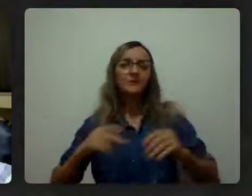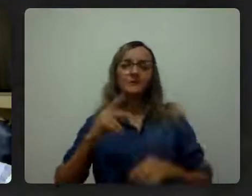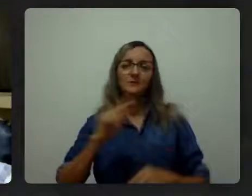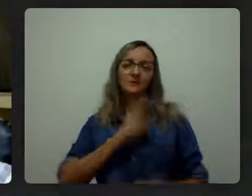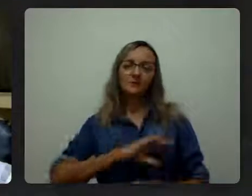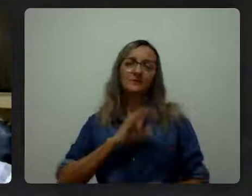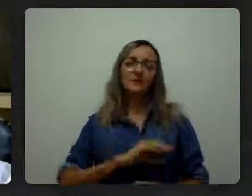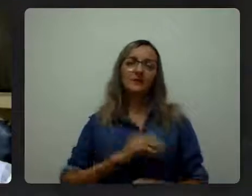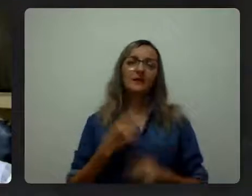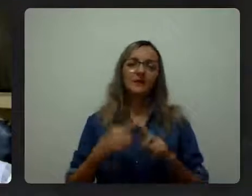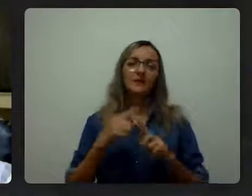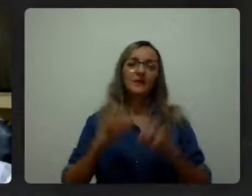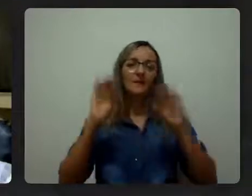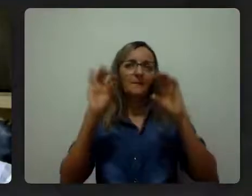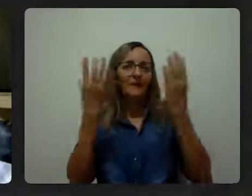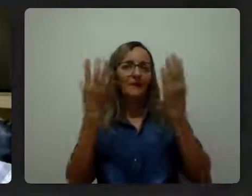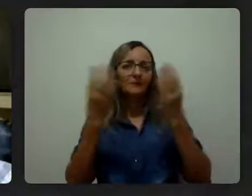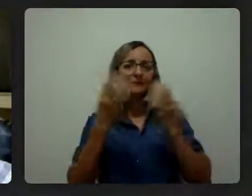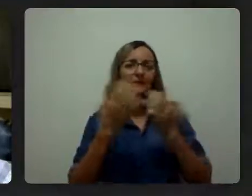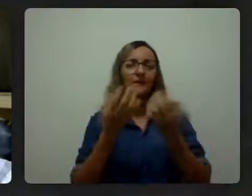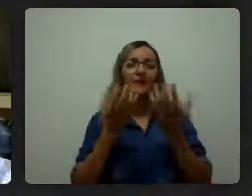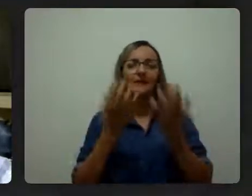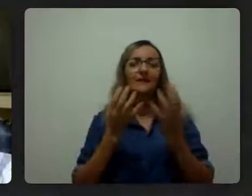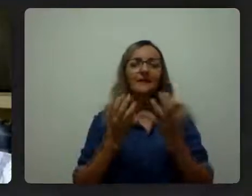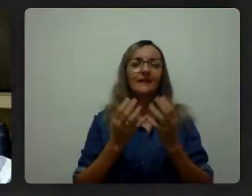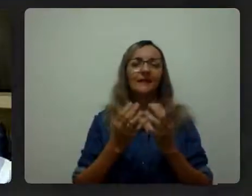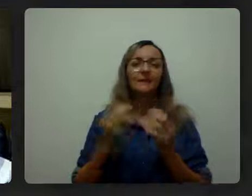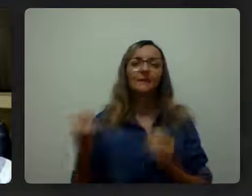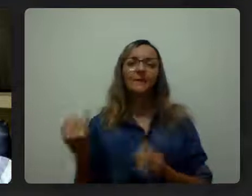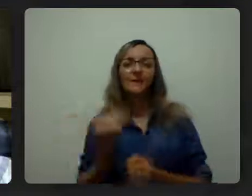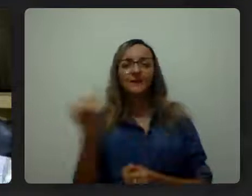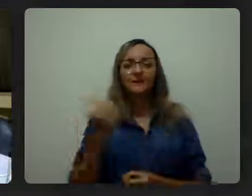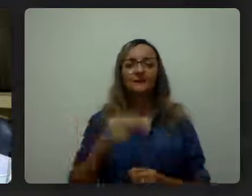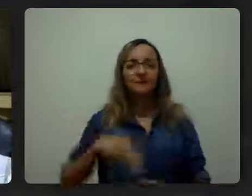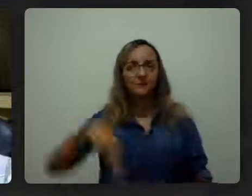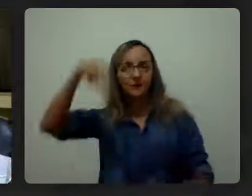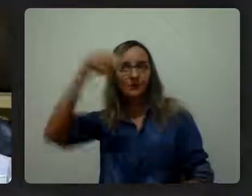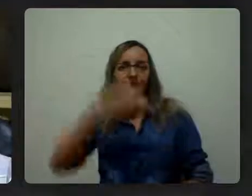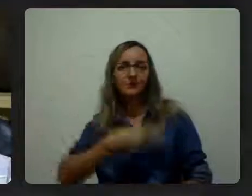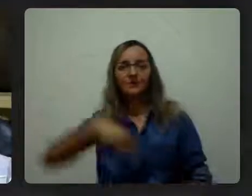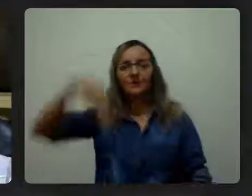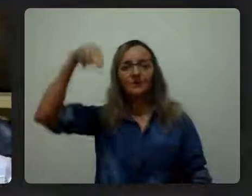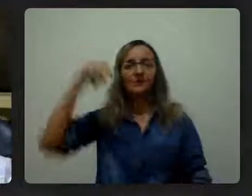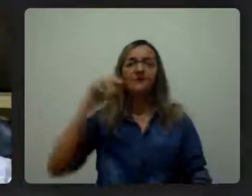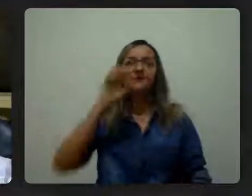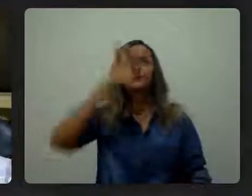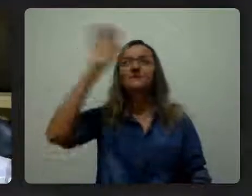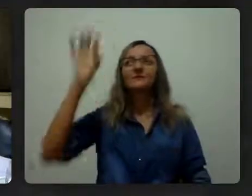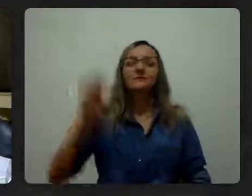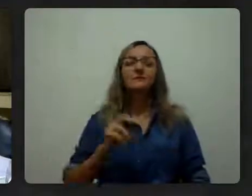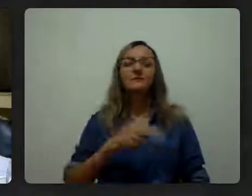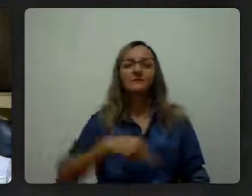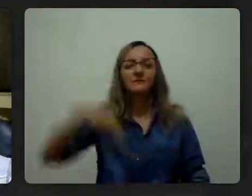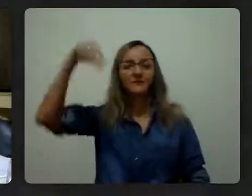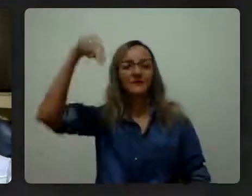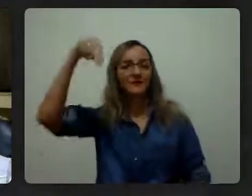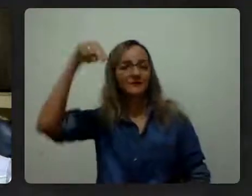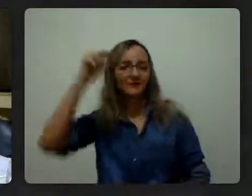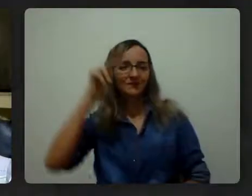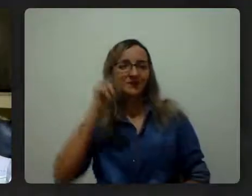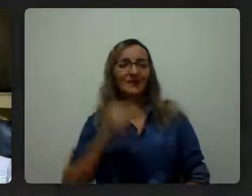com a gente. Obrigada, meninos, Danilo, Lucas, Ivan. Chama a gente aí no Instagram, viu?